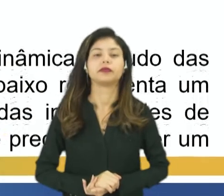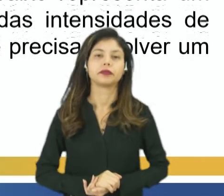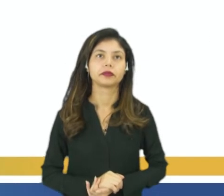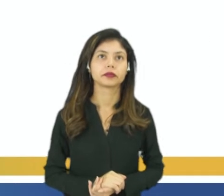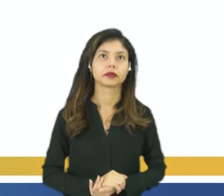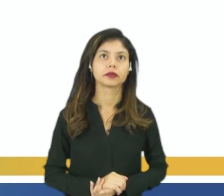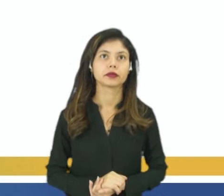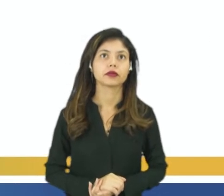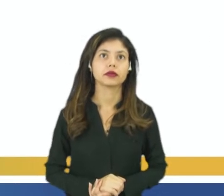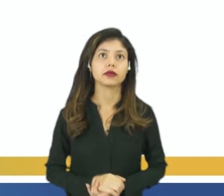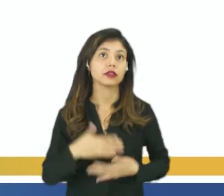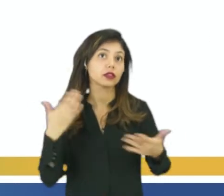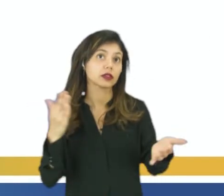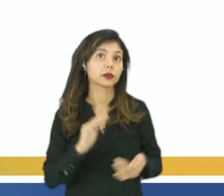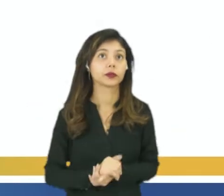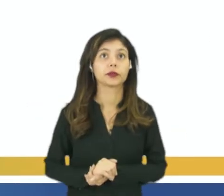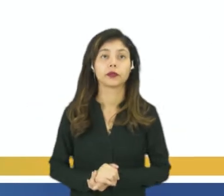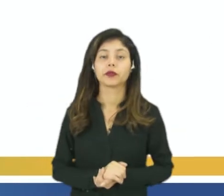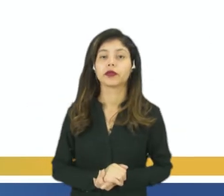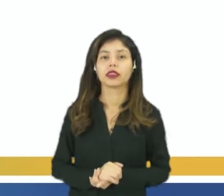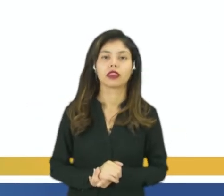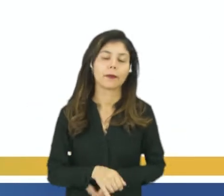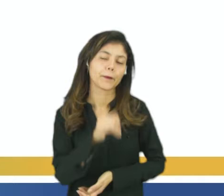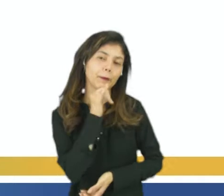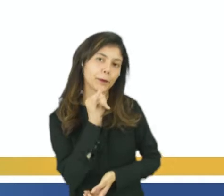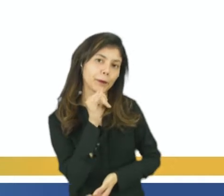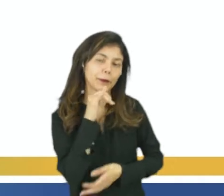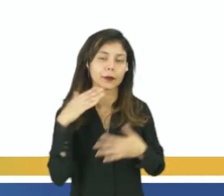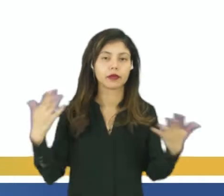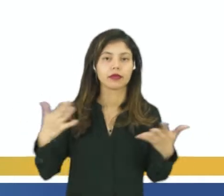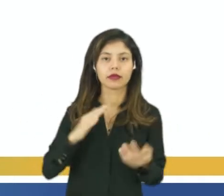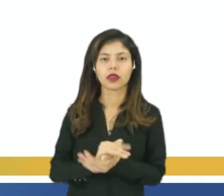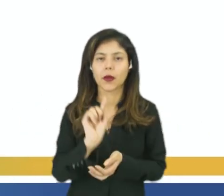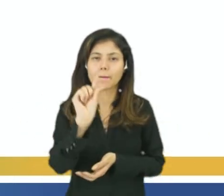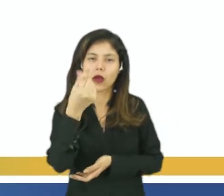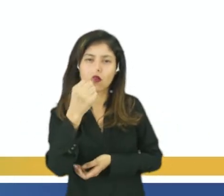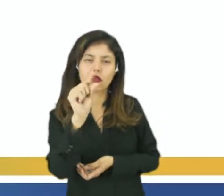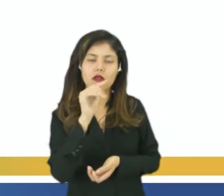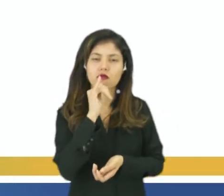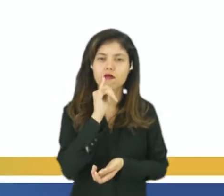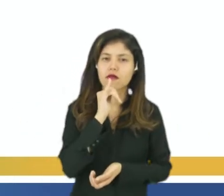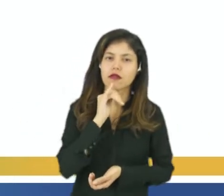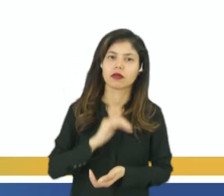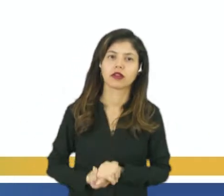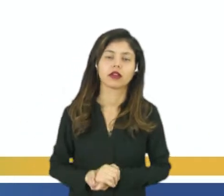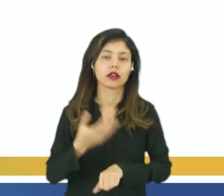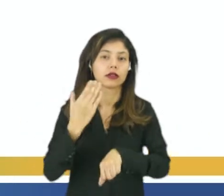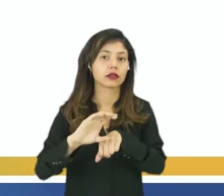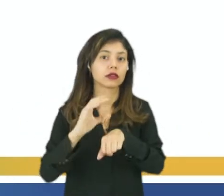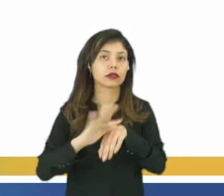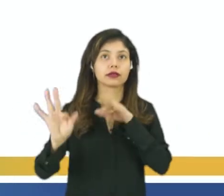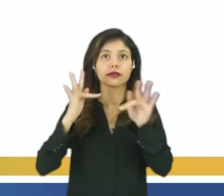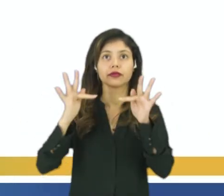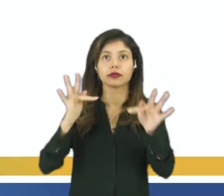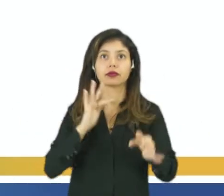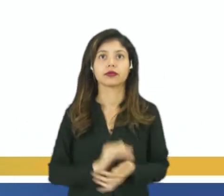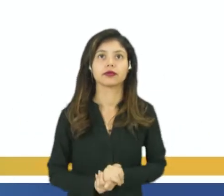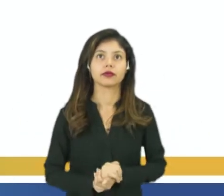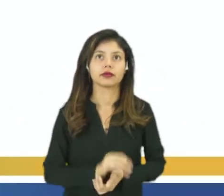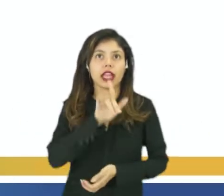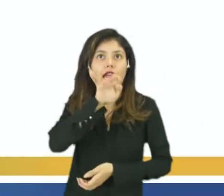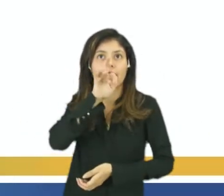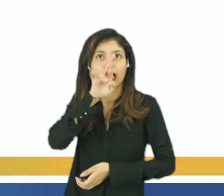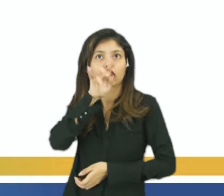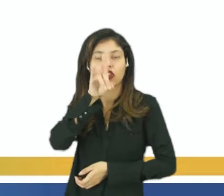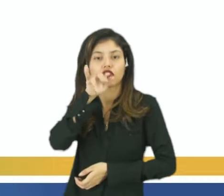de conhecimento, tá? E aí nós vamos trabalhar aqui um pouquinho um exemplo dessa aplicação em física, onde